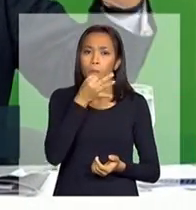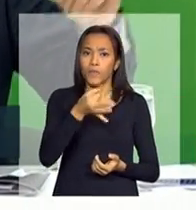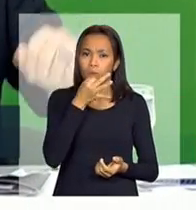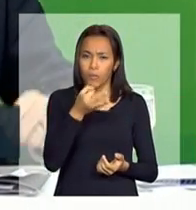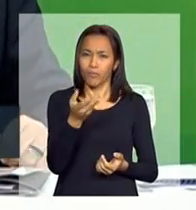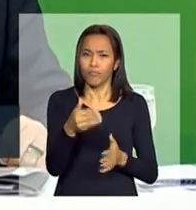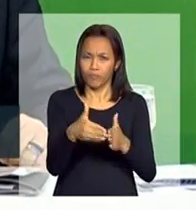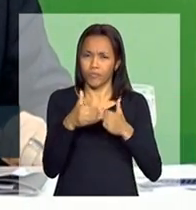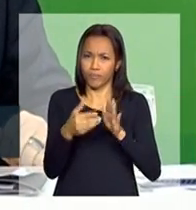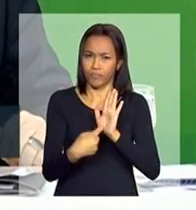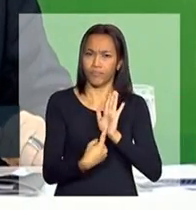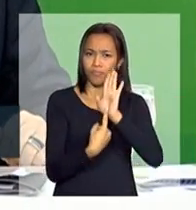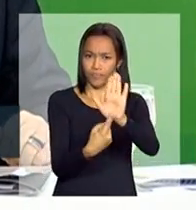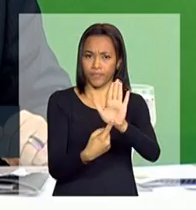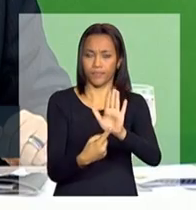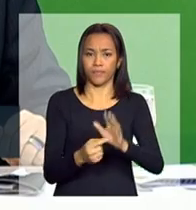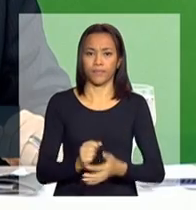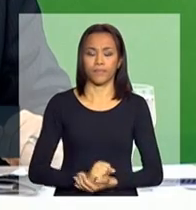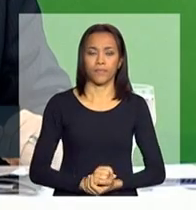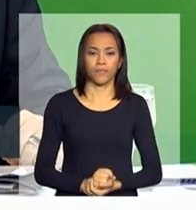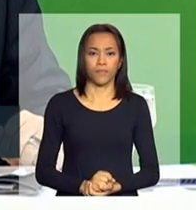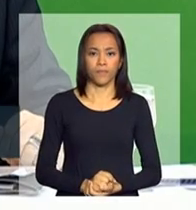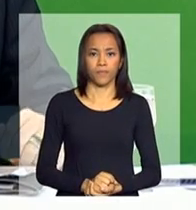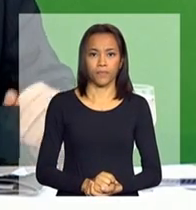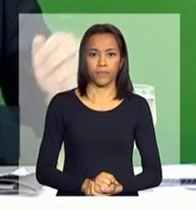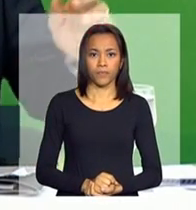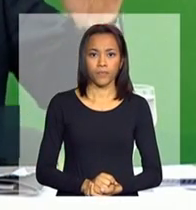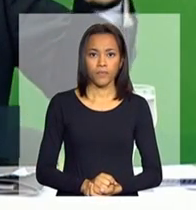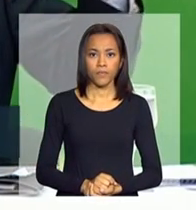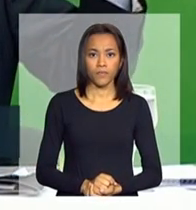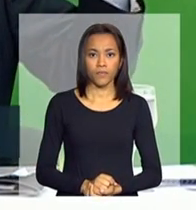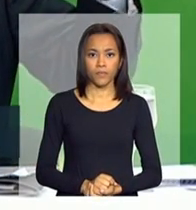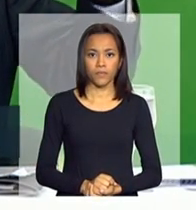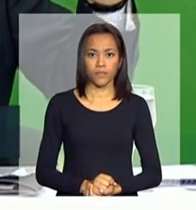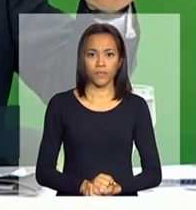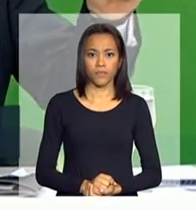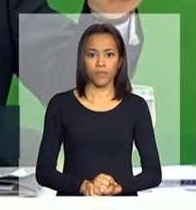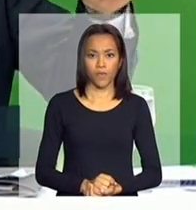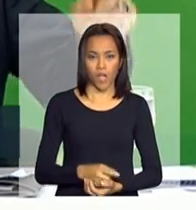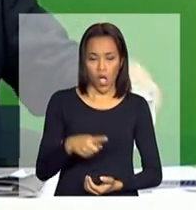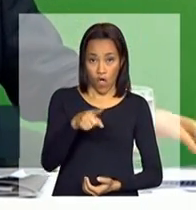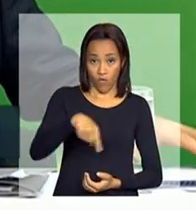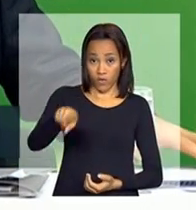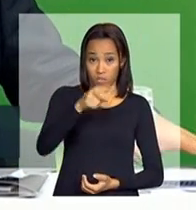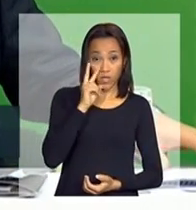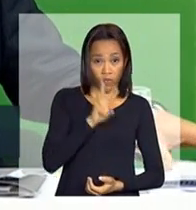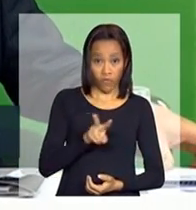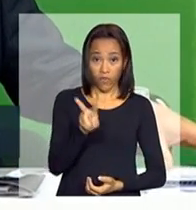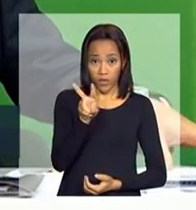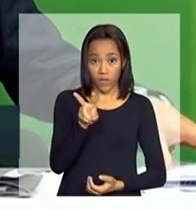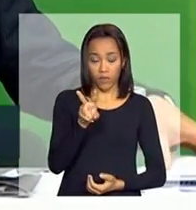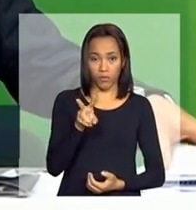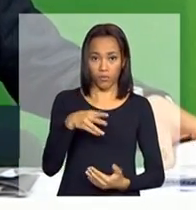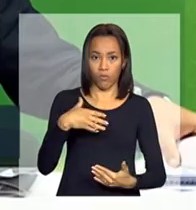põe para mim o gráfico primeiro por favor vocês veem a evolução desse indicador